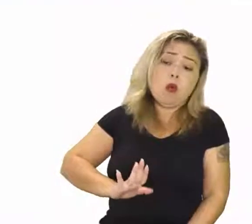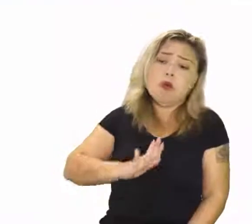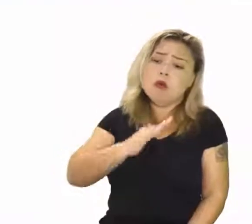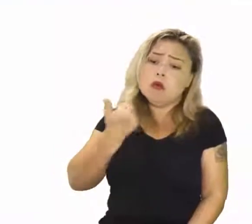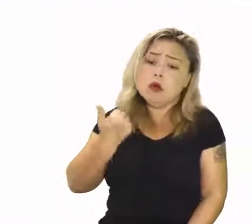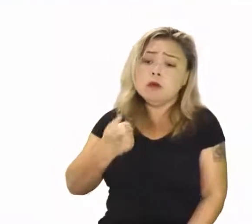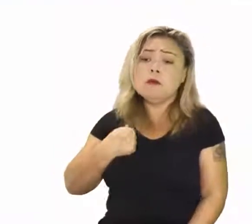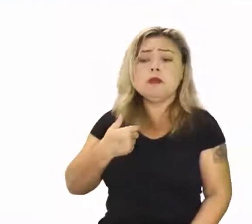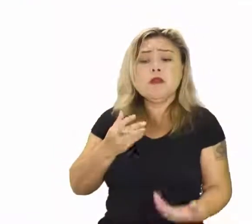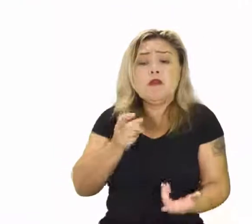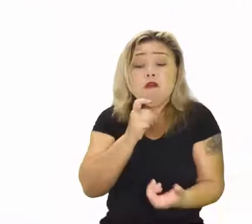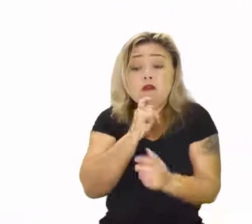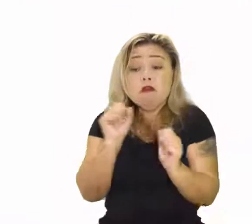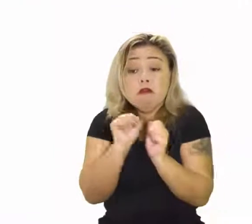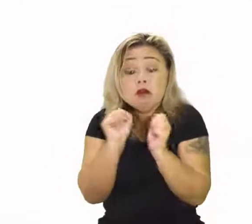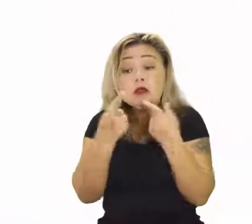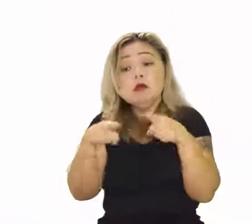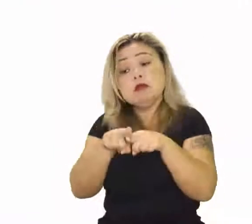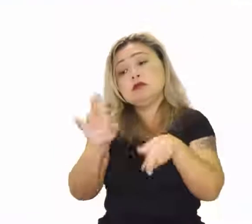morrendo doentes